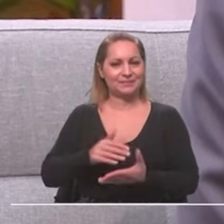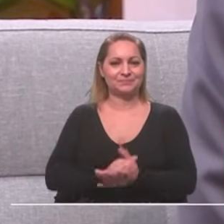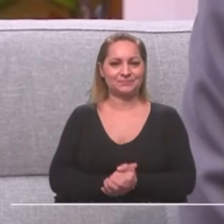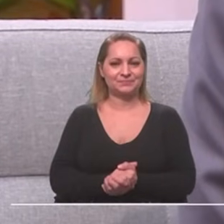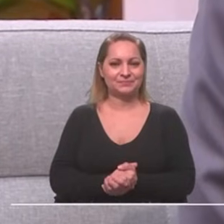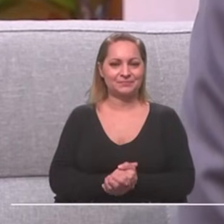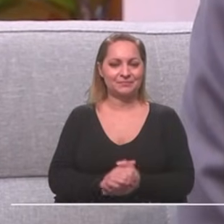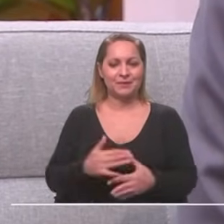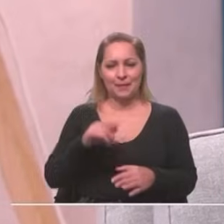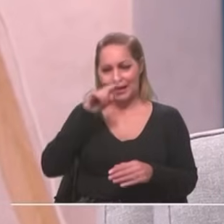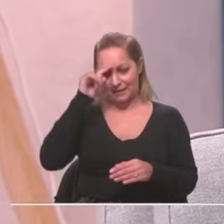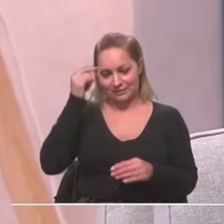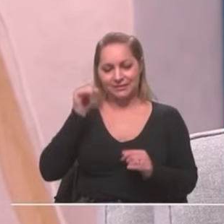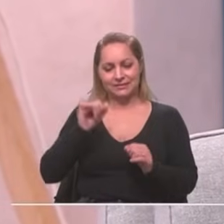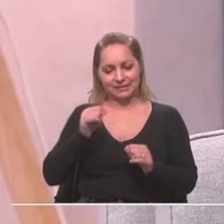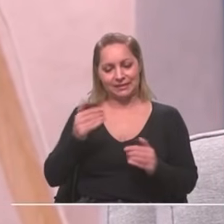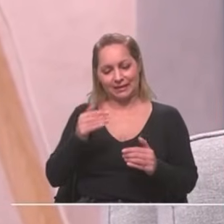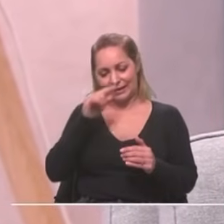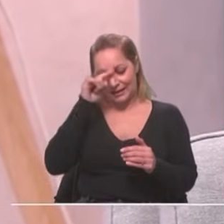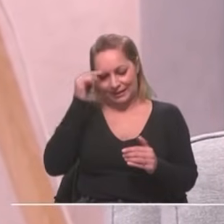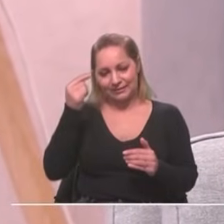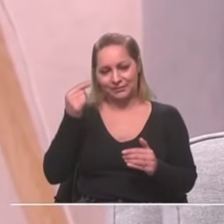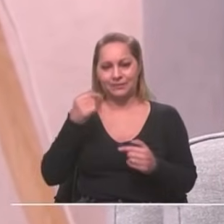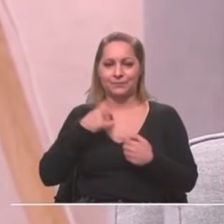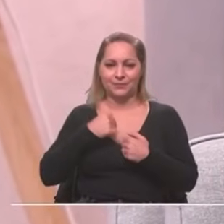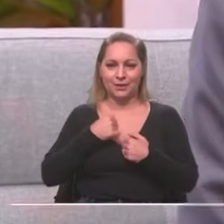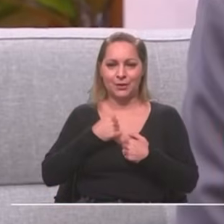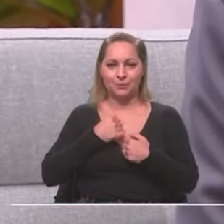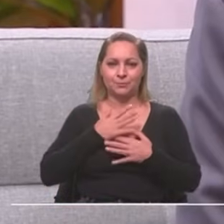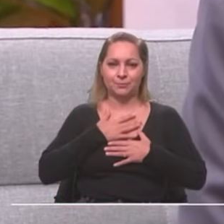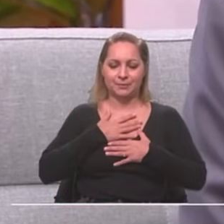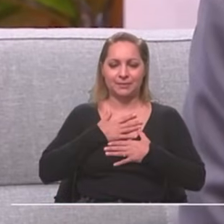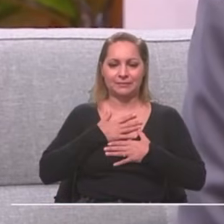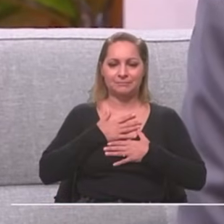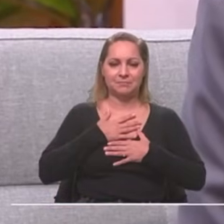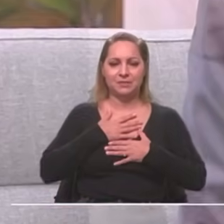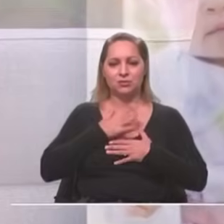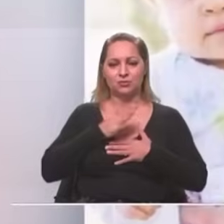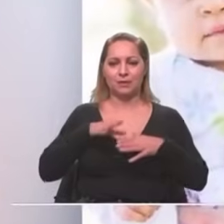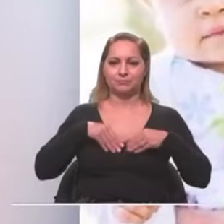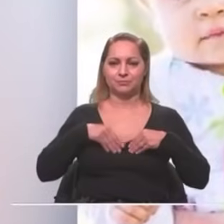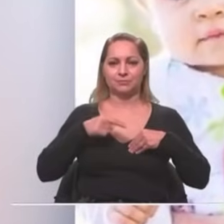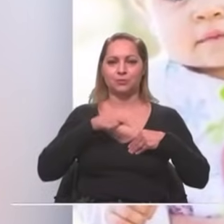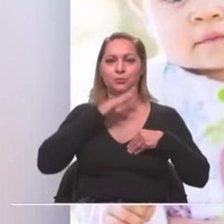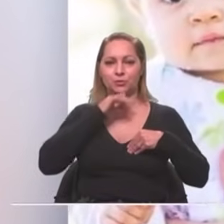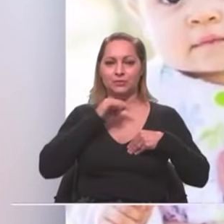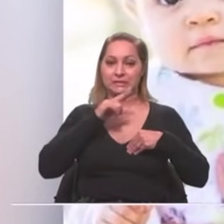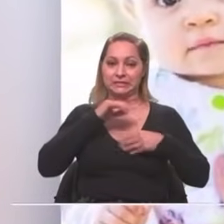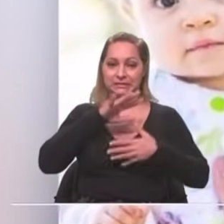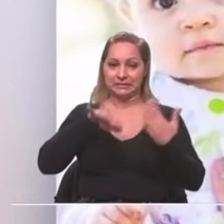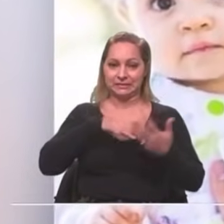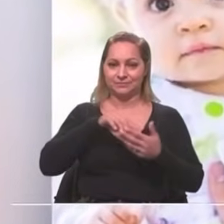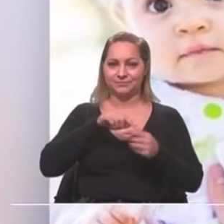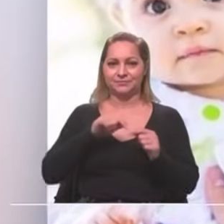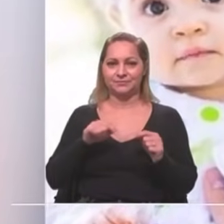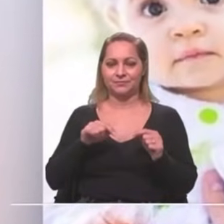acho mas, que sim. Mas é difícil. É difícil. Eu já estou um bocadinho mais habituada, mas para os meninos é sempre um bocadinho. Nunca foi o contrário, nunca foi